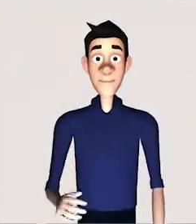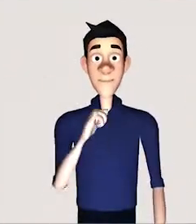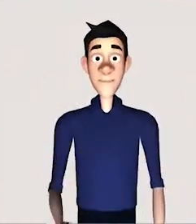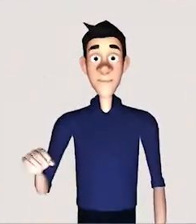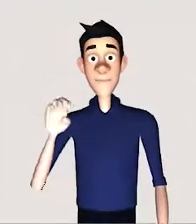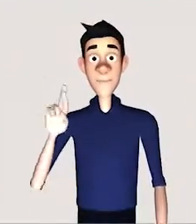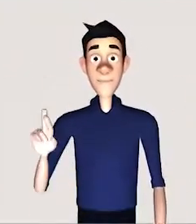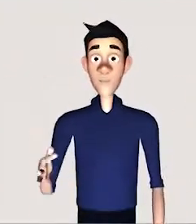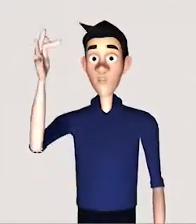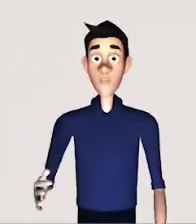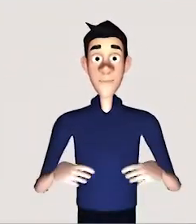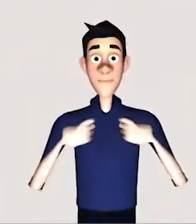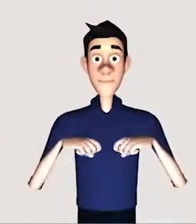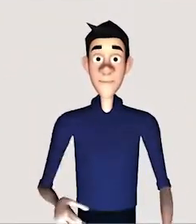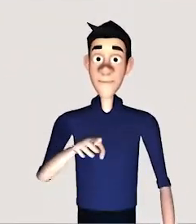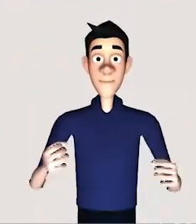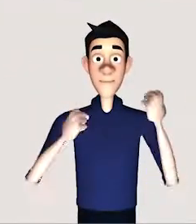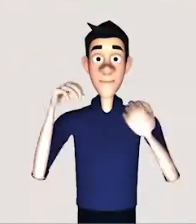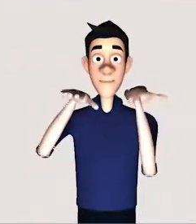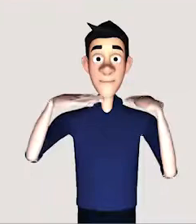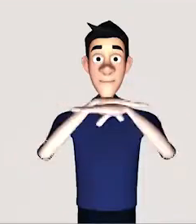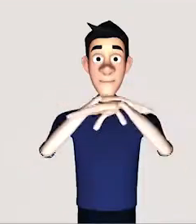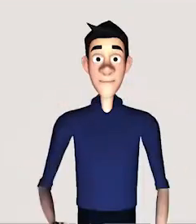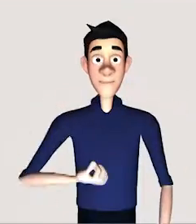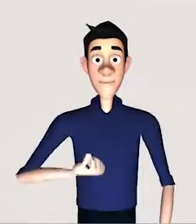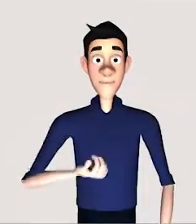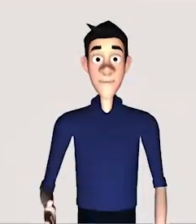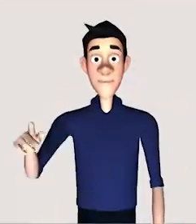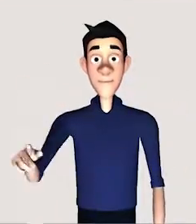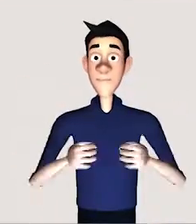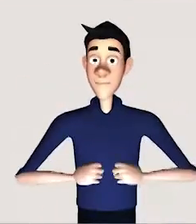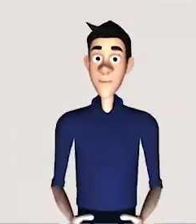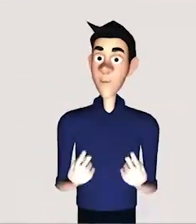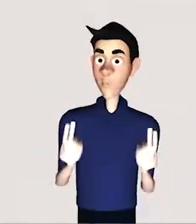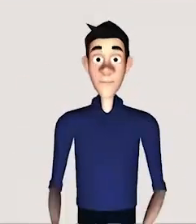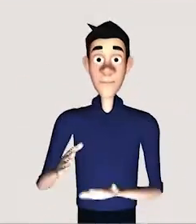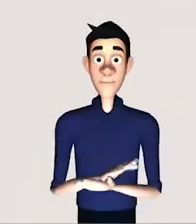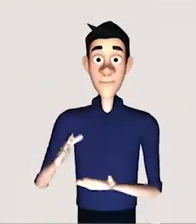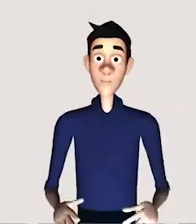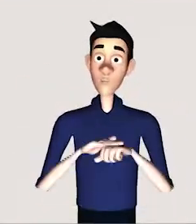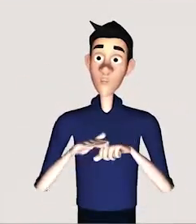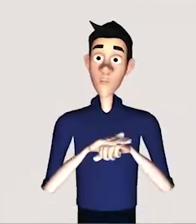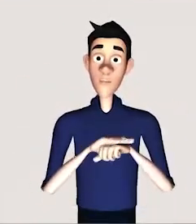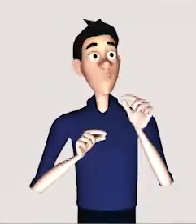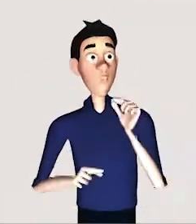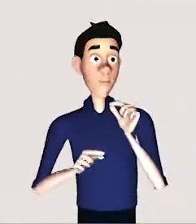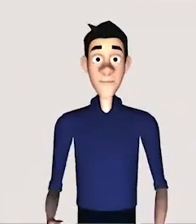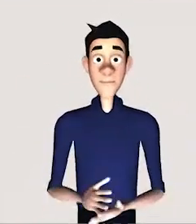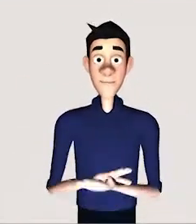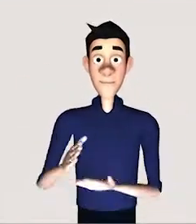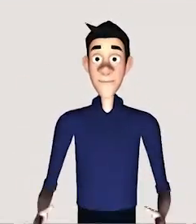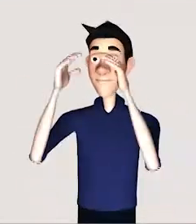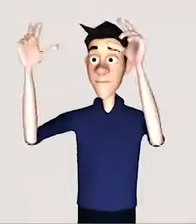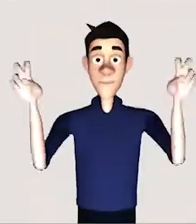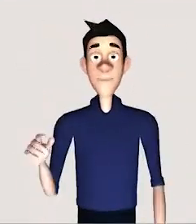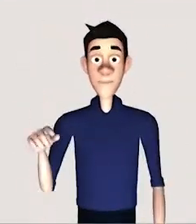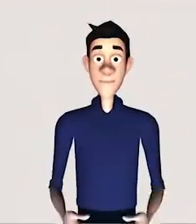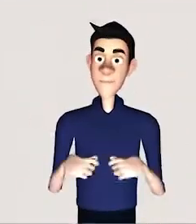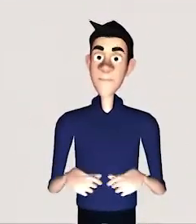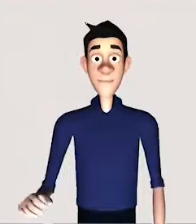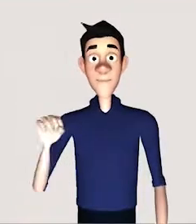você cruza os dados para poder identificar alguns assuntos, algumas temáticas que precisam ser